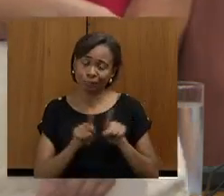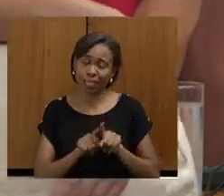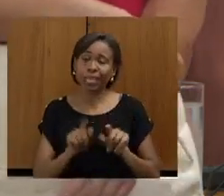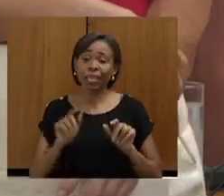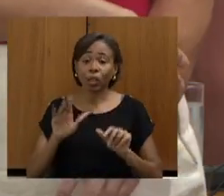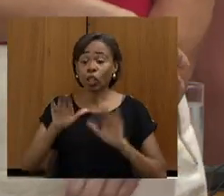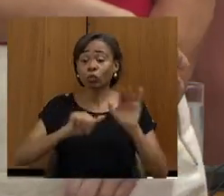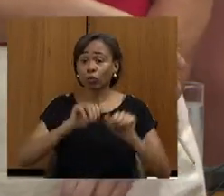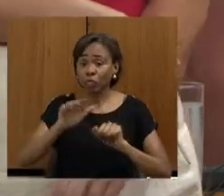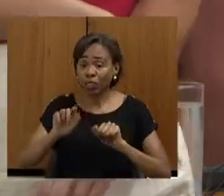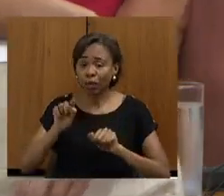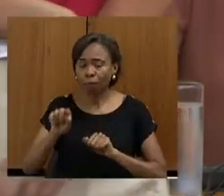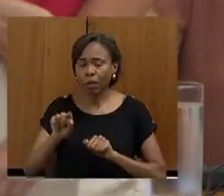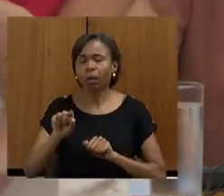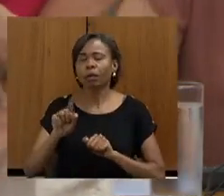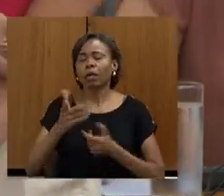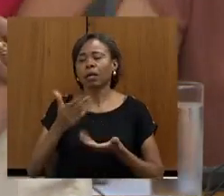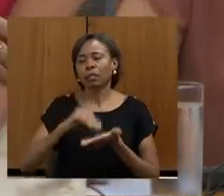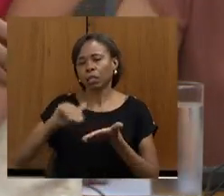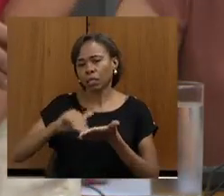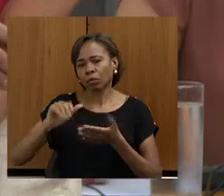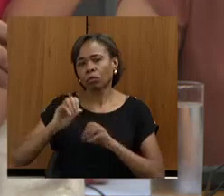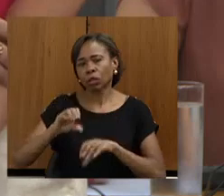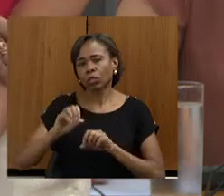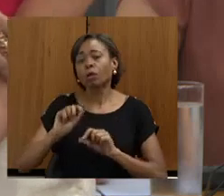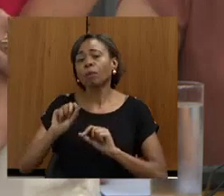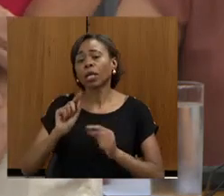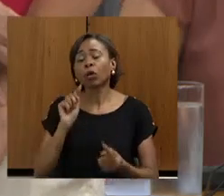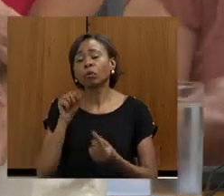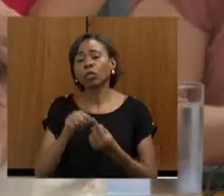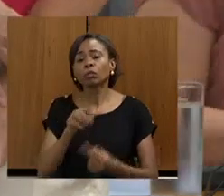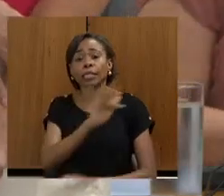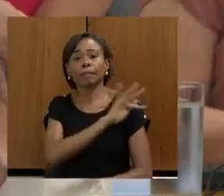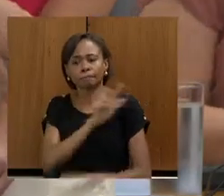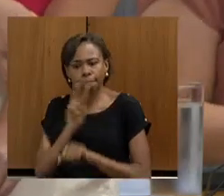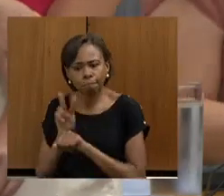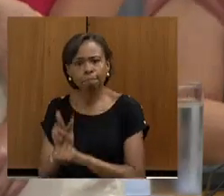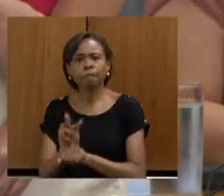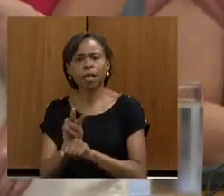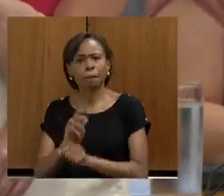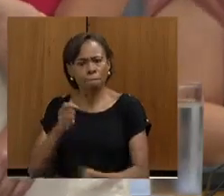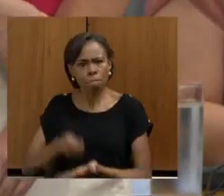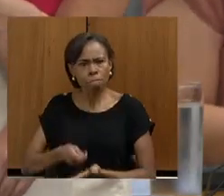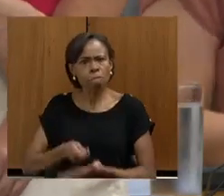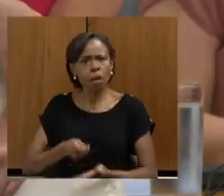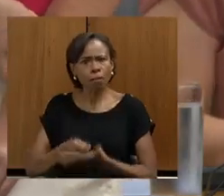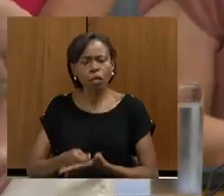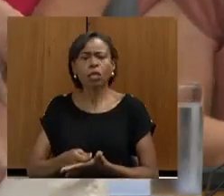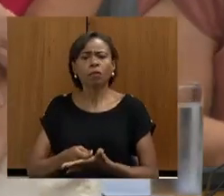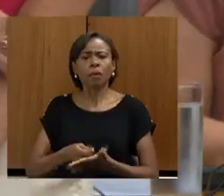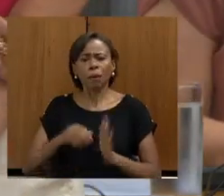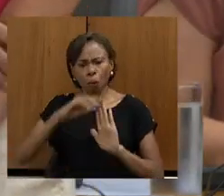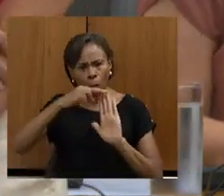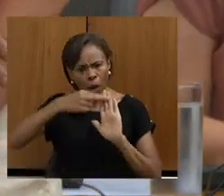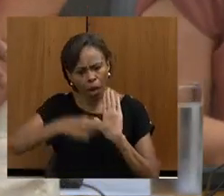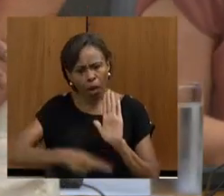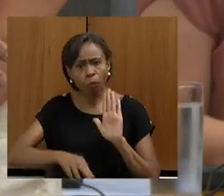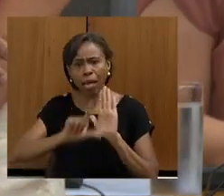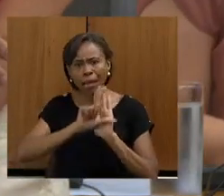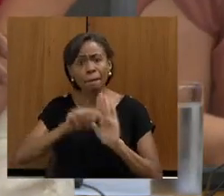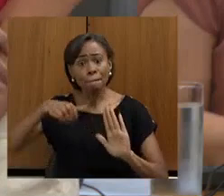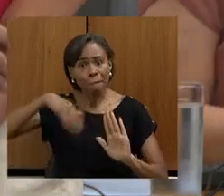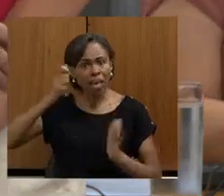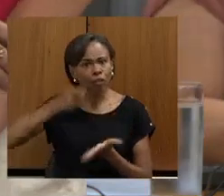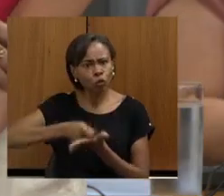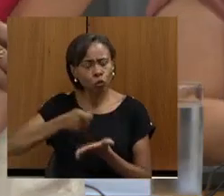para que possa fiscalizar e criar uma normativa mais dura para todas as escolas particulares de Minas Gerais.